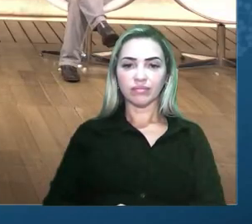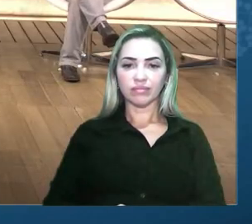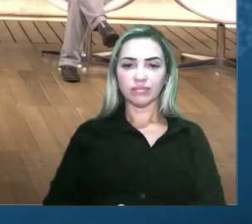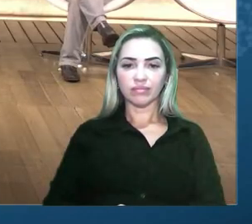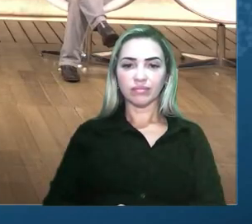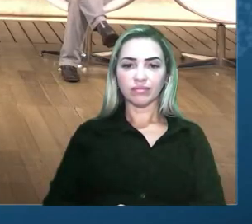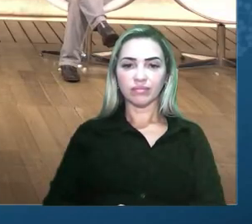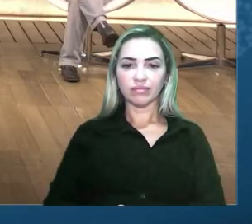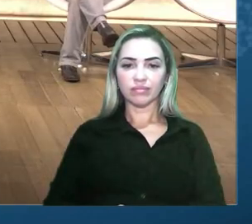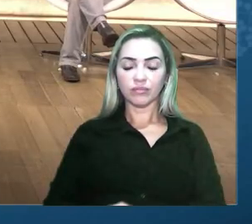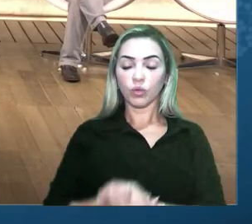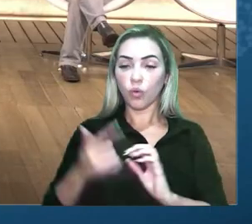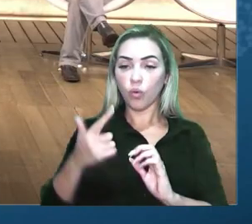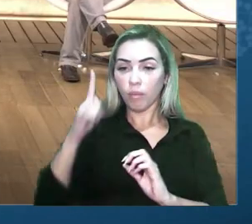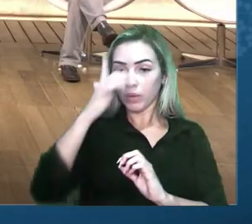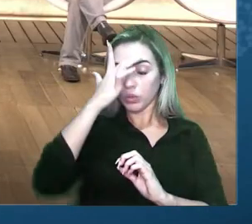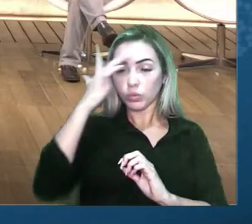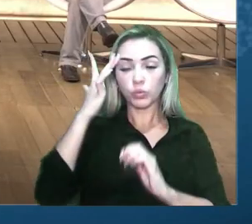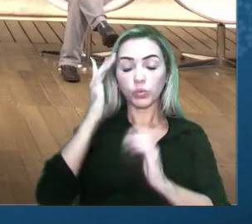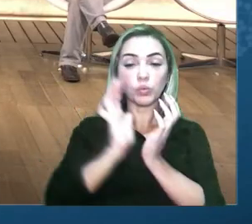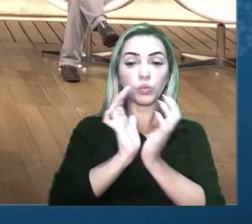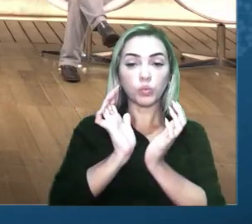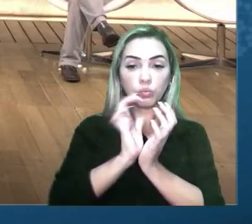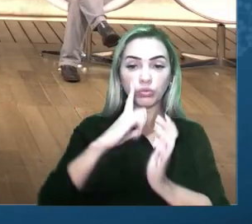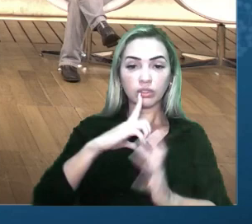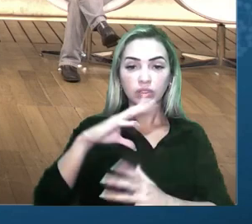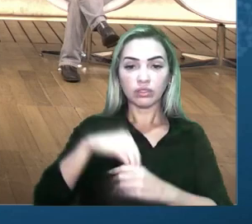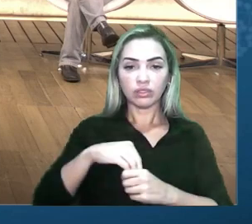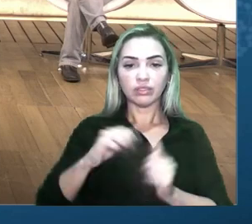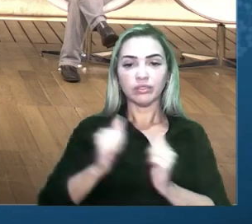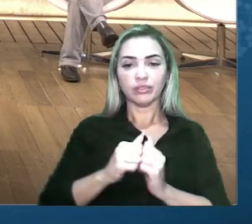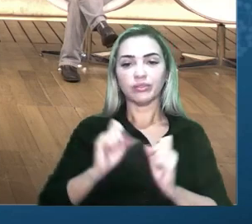Ou alguém do time. Muito bem.